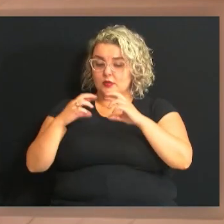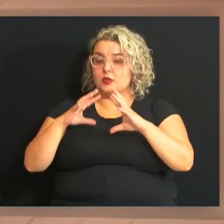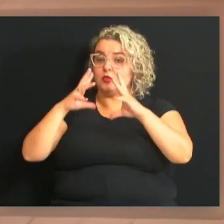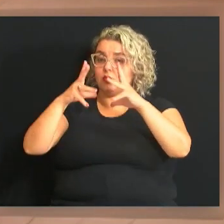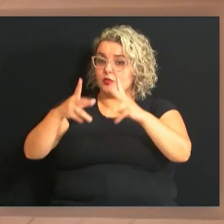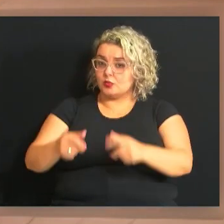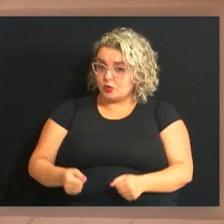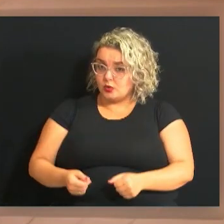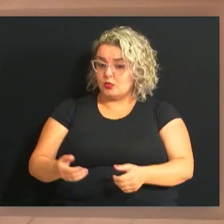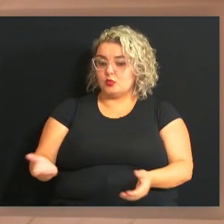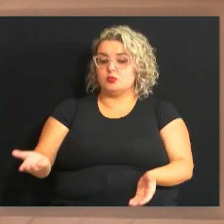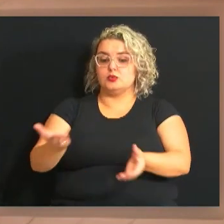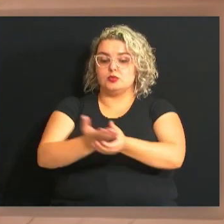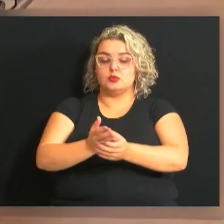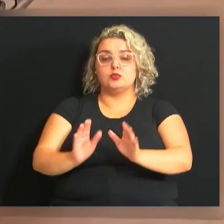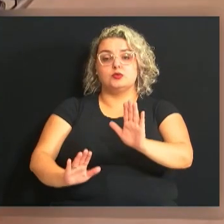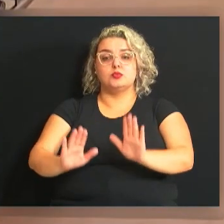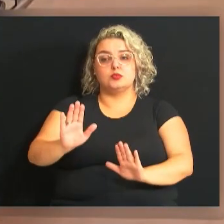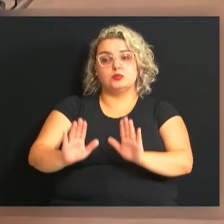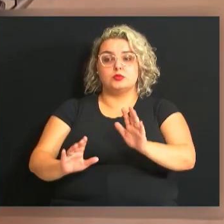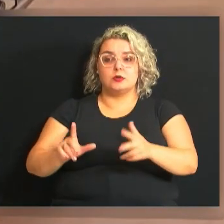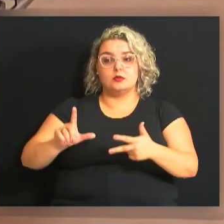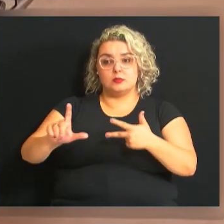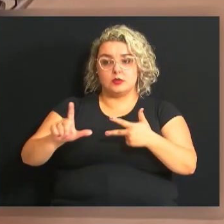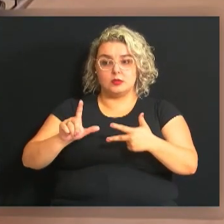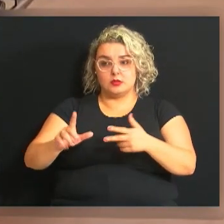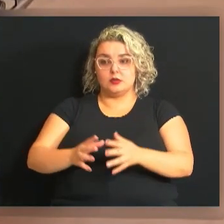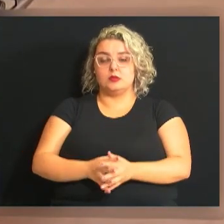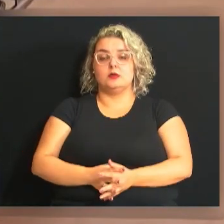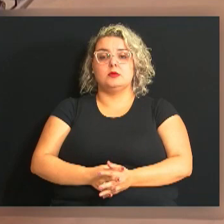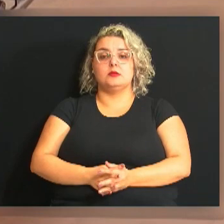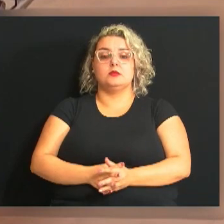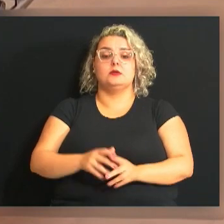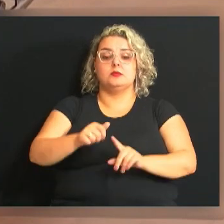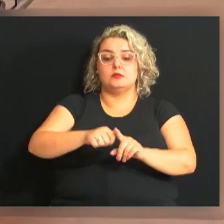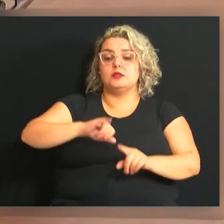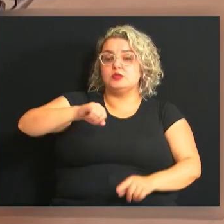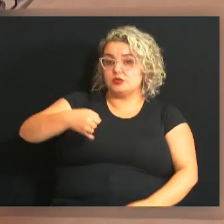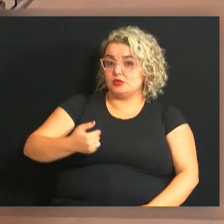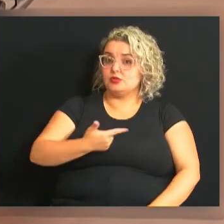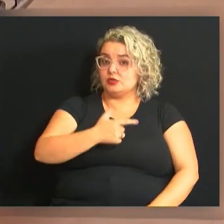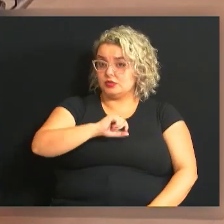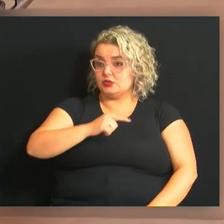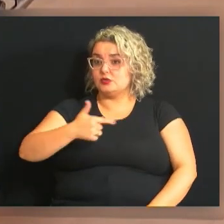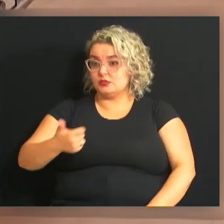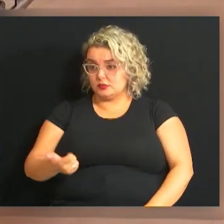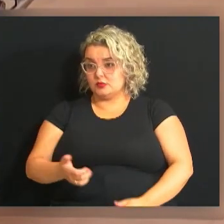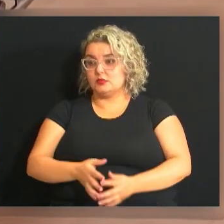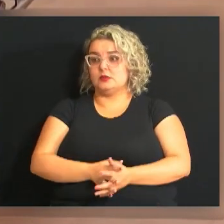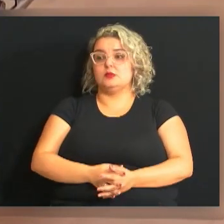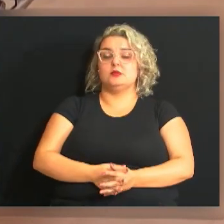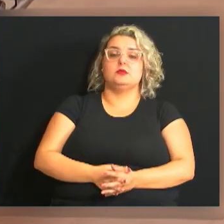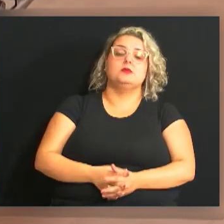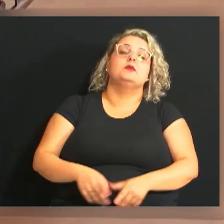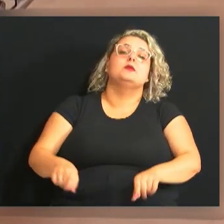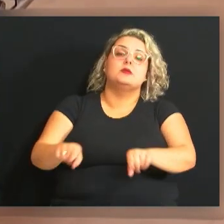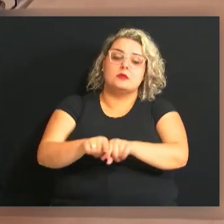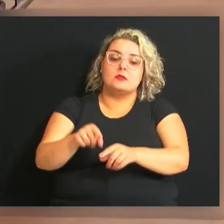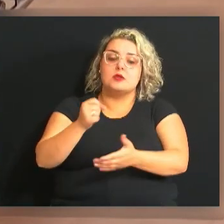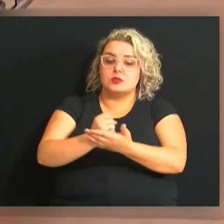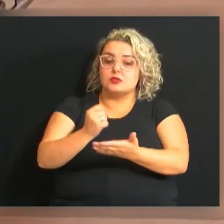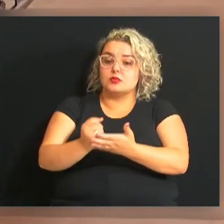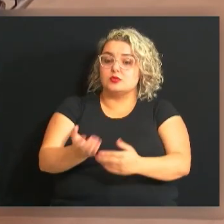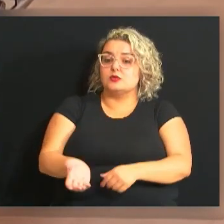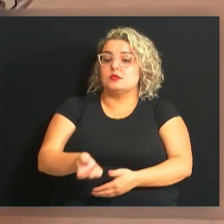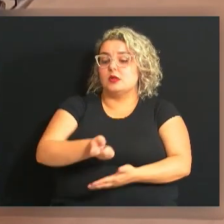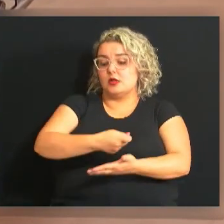processos licitados pelo Legislativo desde janeiro de 2021, também os contratos assinados anteriormente e